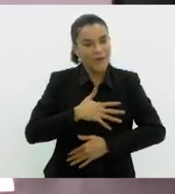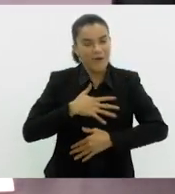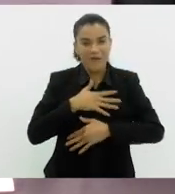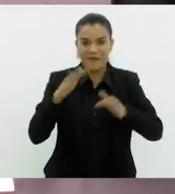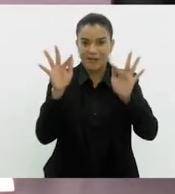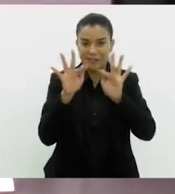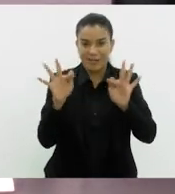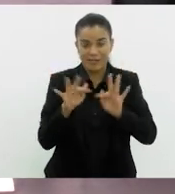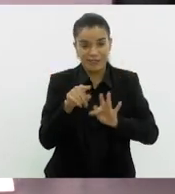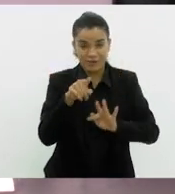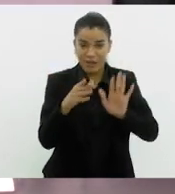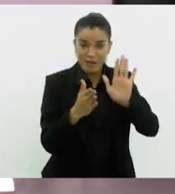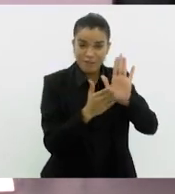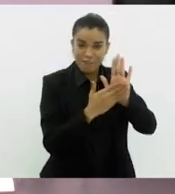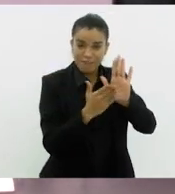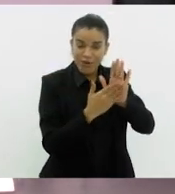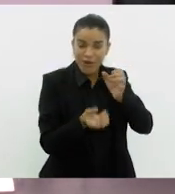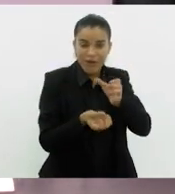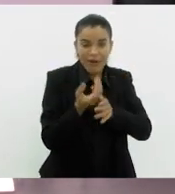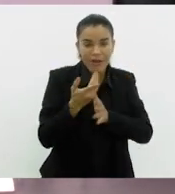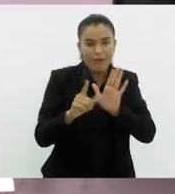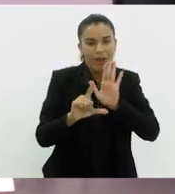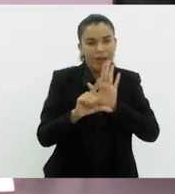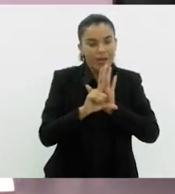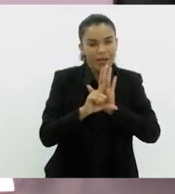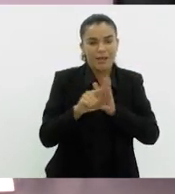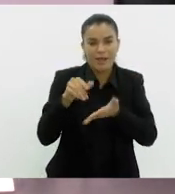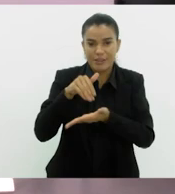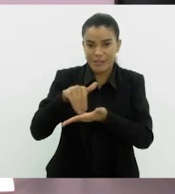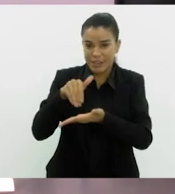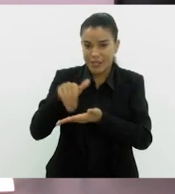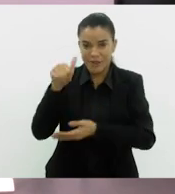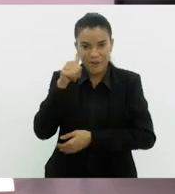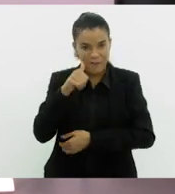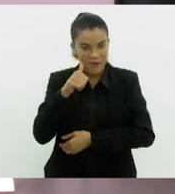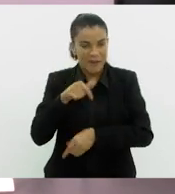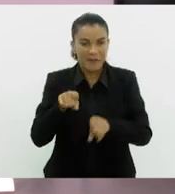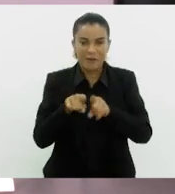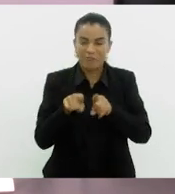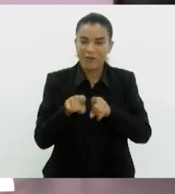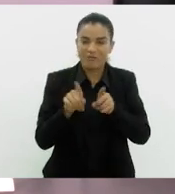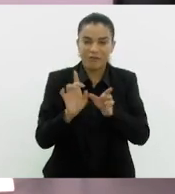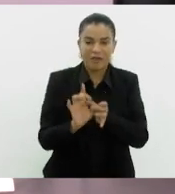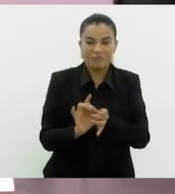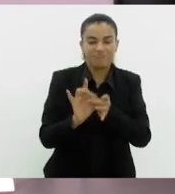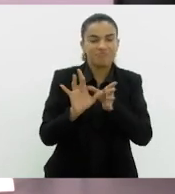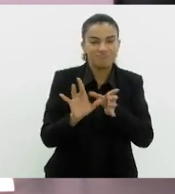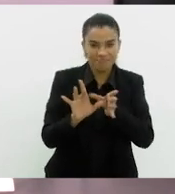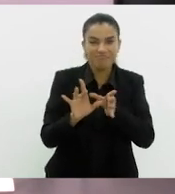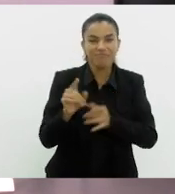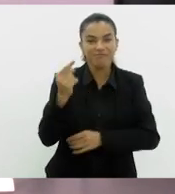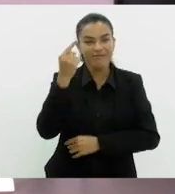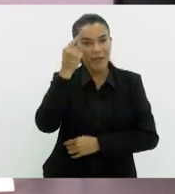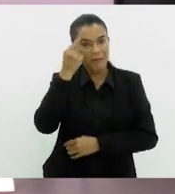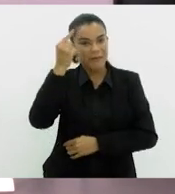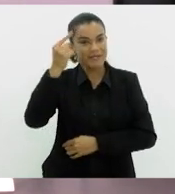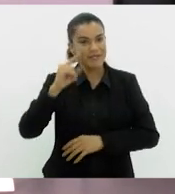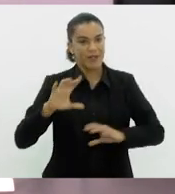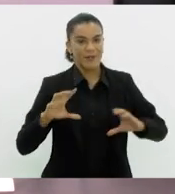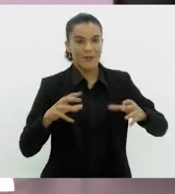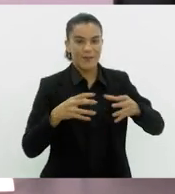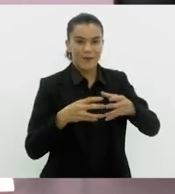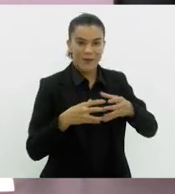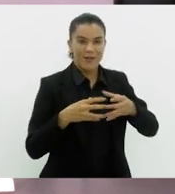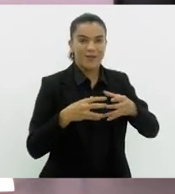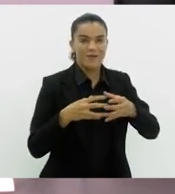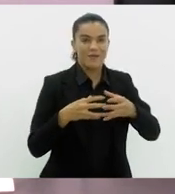senhora está propondo uma legislação nesse sentido, que a Secretaria da Mulher se coloca à disposição para pensar coletivamente